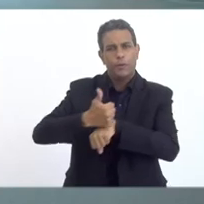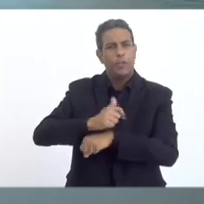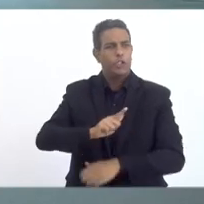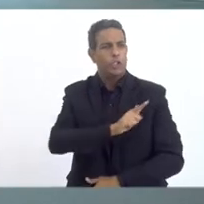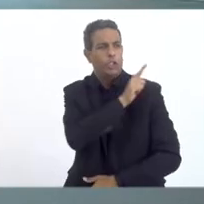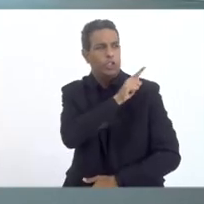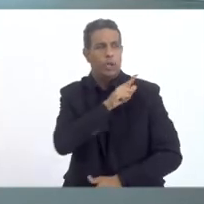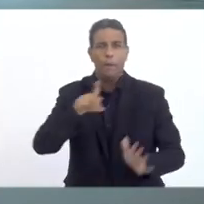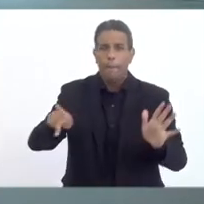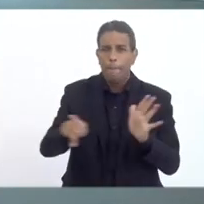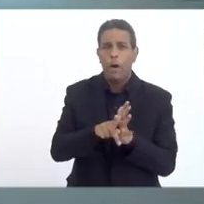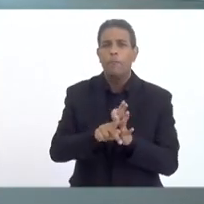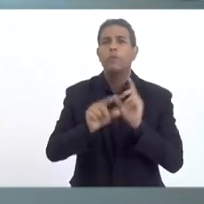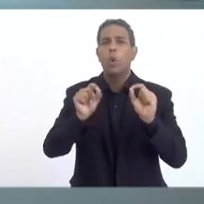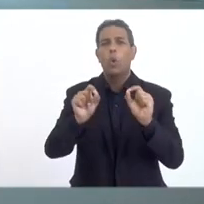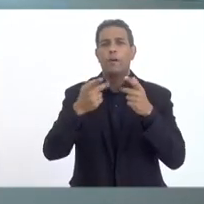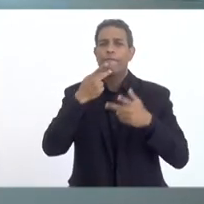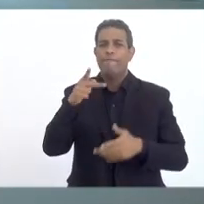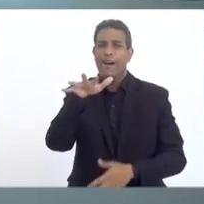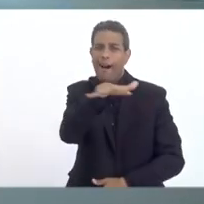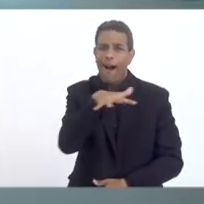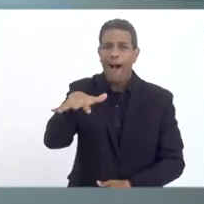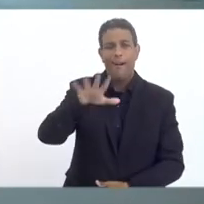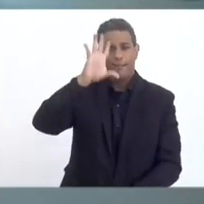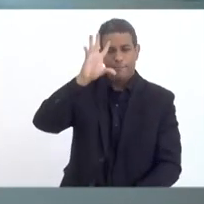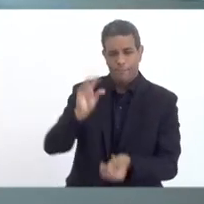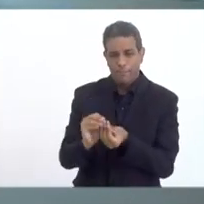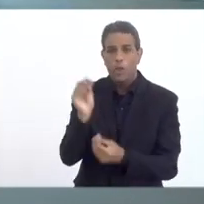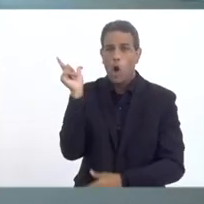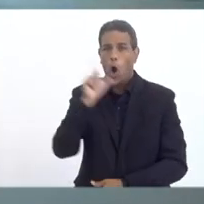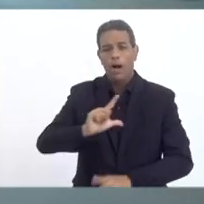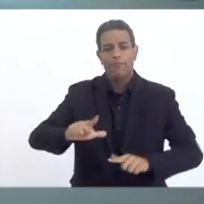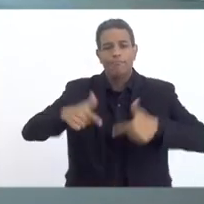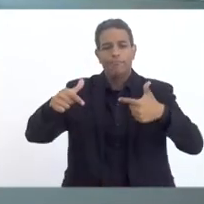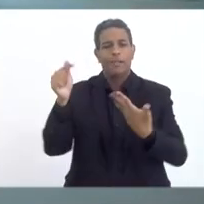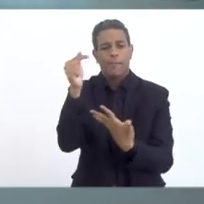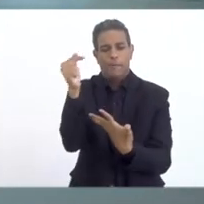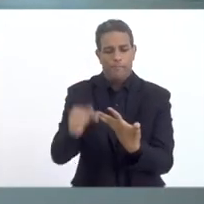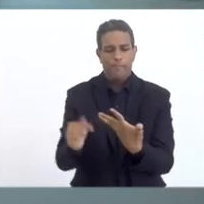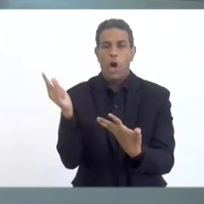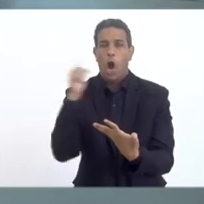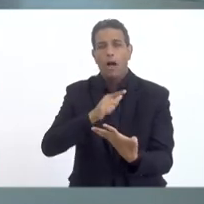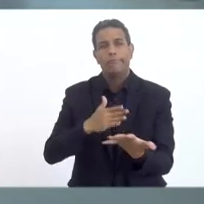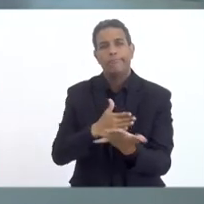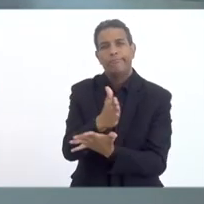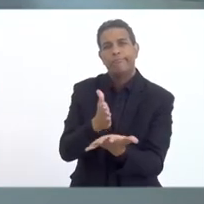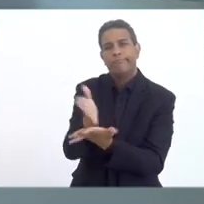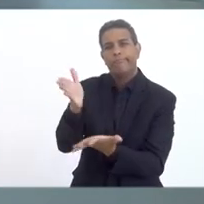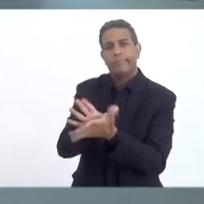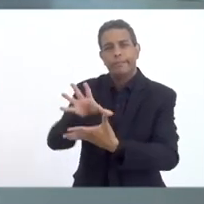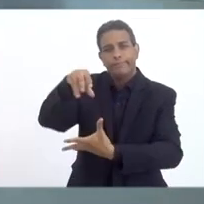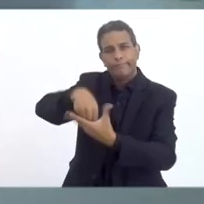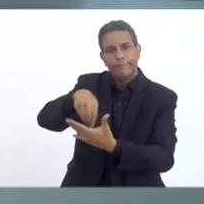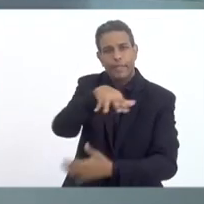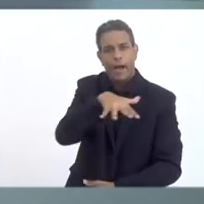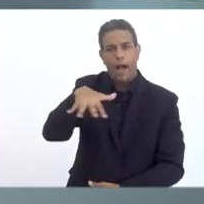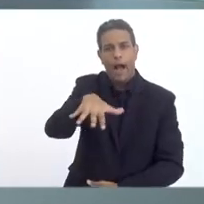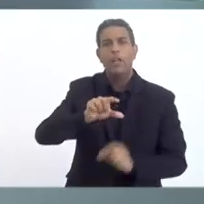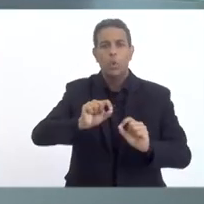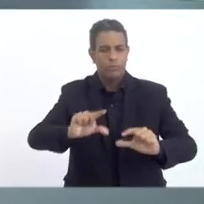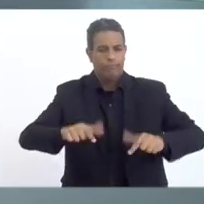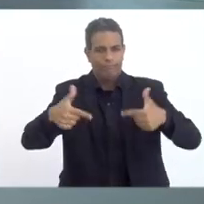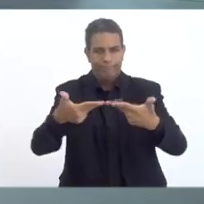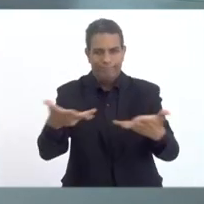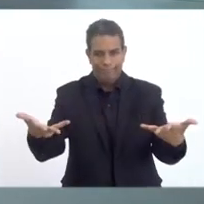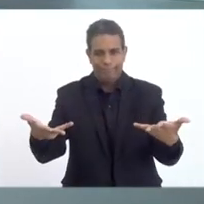gestão pública, particularmente importante para a implementação de projetos que, inclusive, saem aqui desta casa.